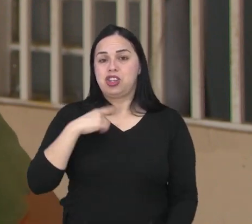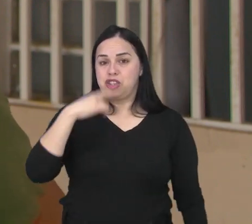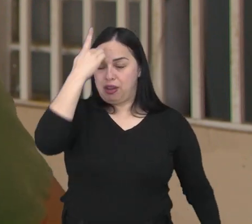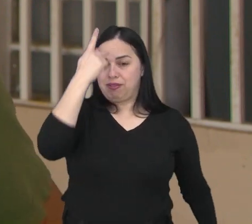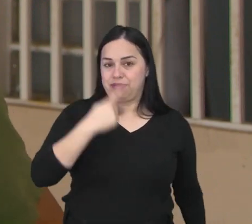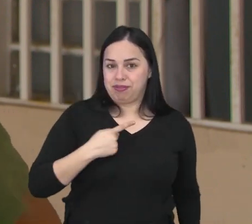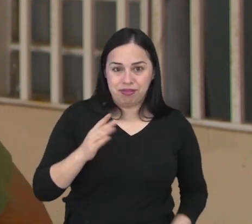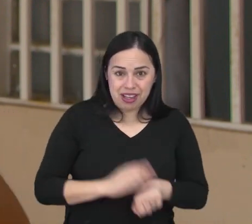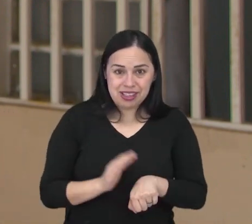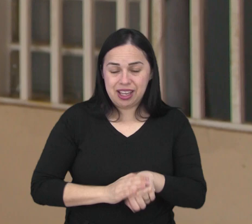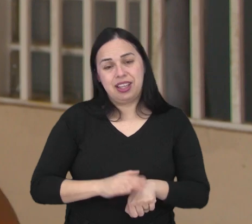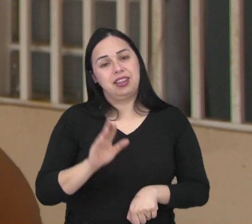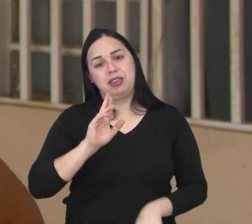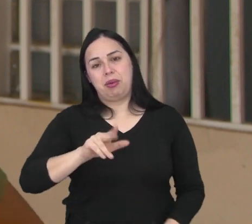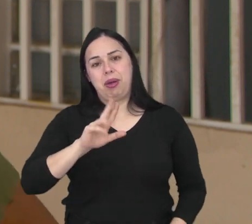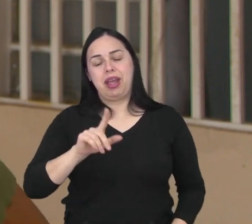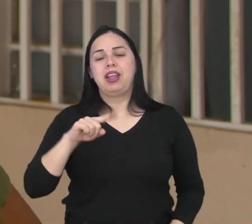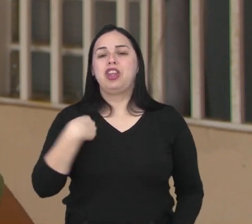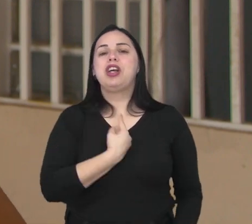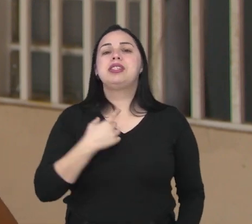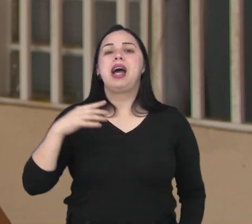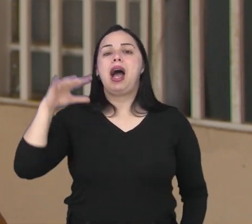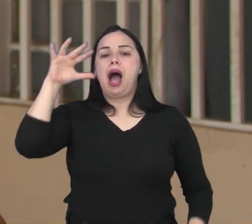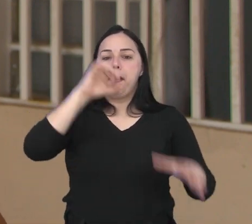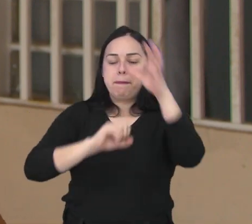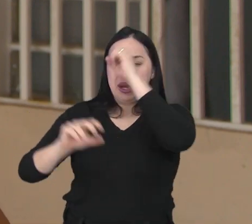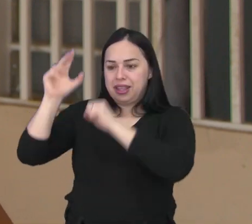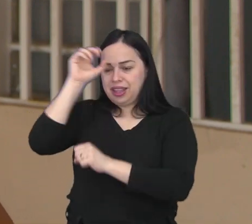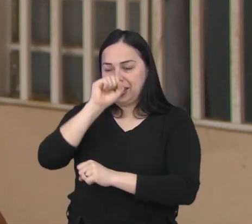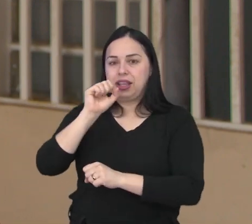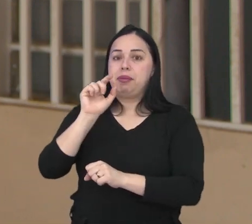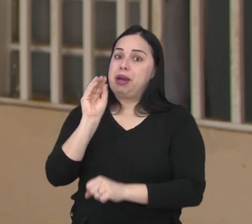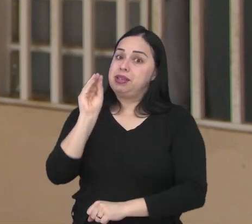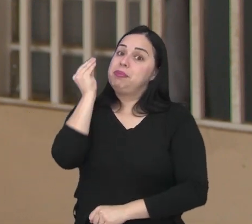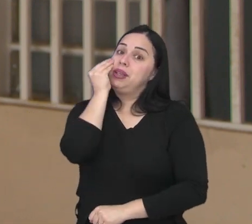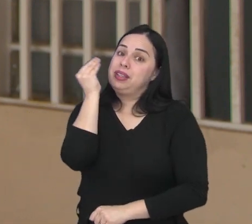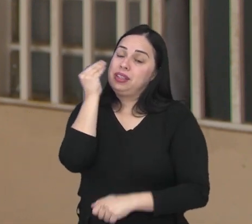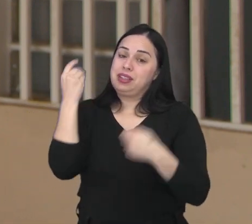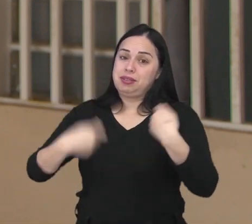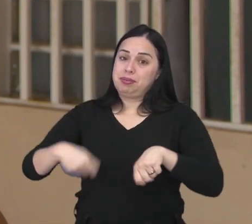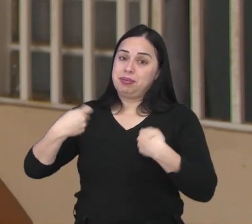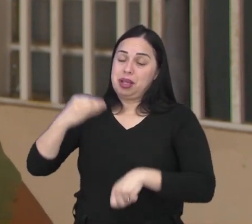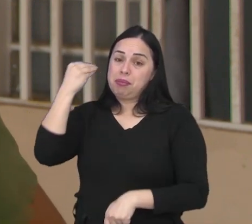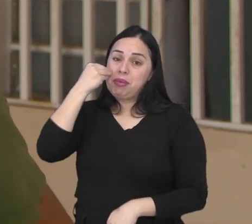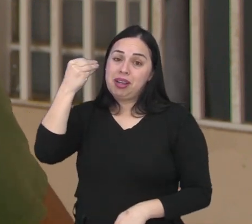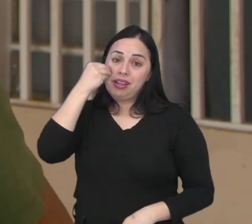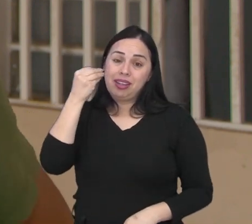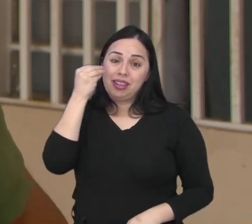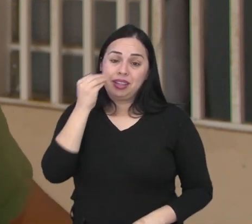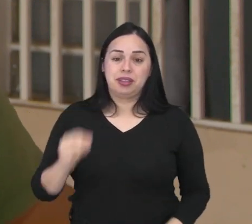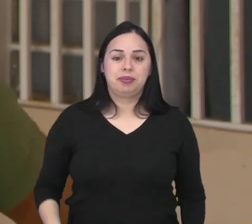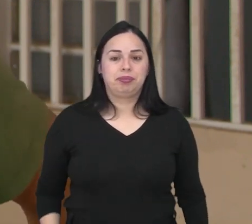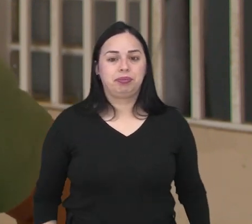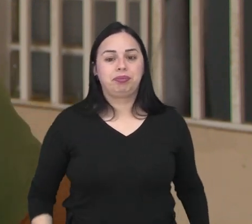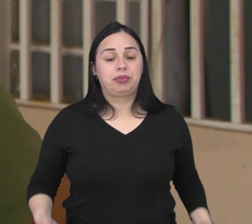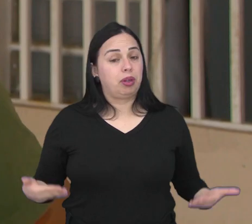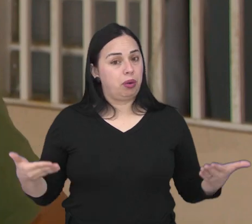se executar. Não é só fazer o serviço. Então a gente aprende mais quando se arrisca, né?